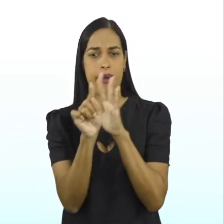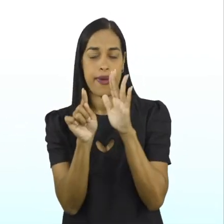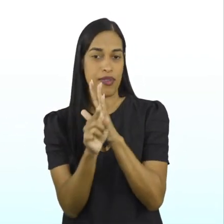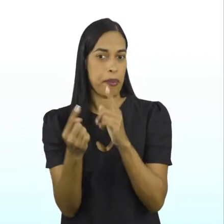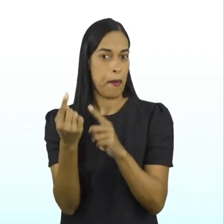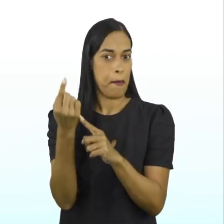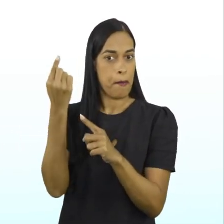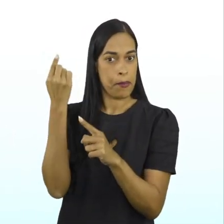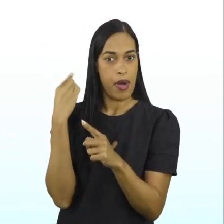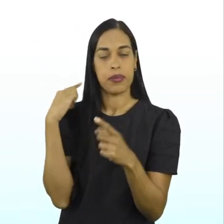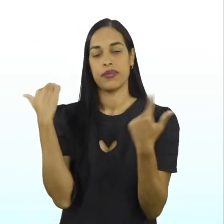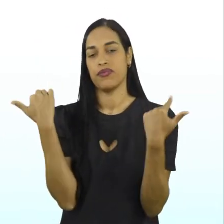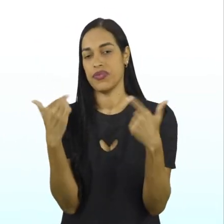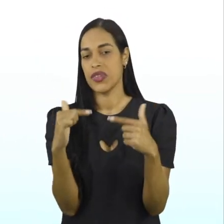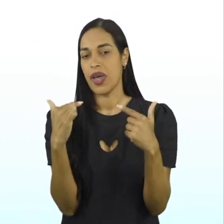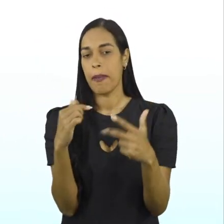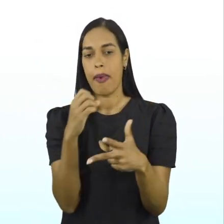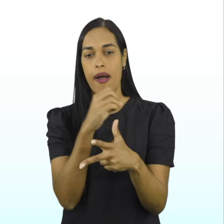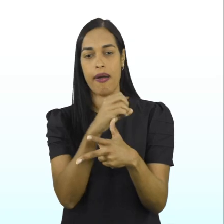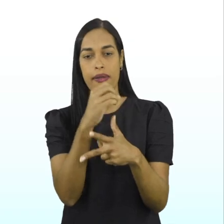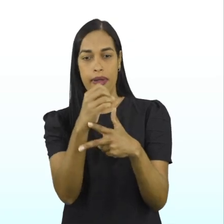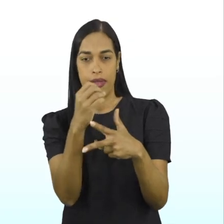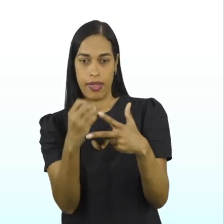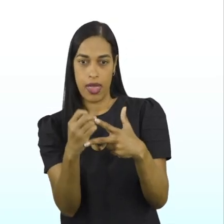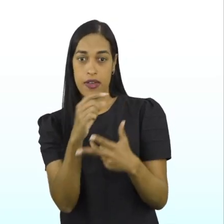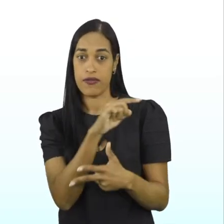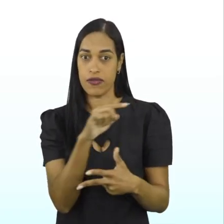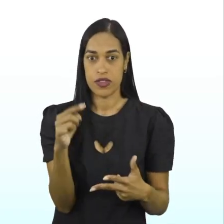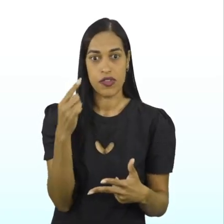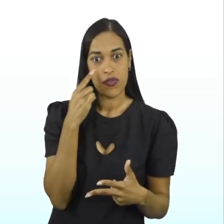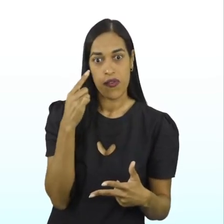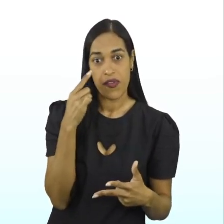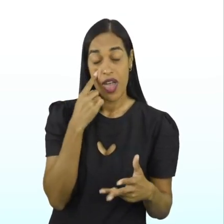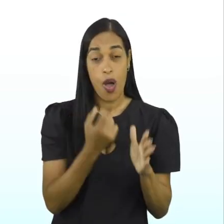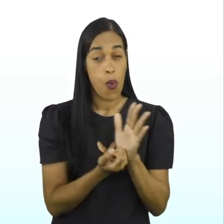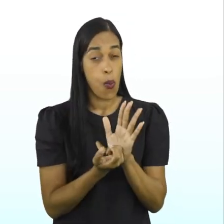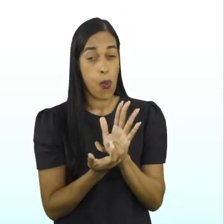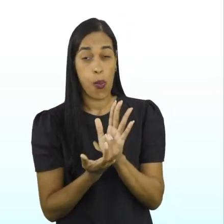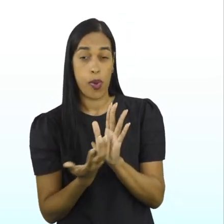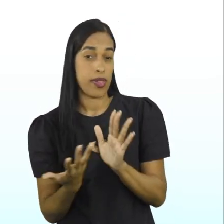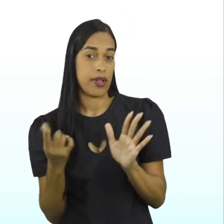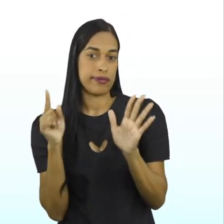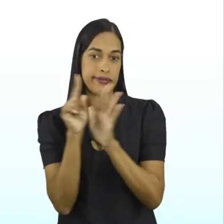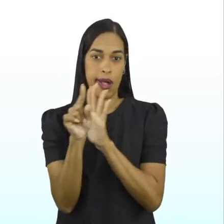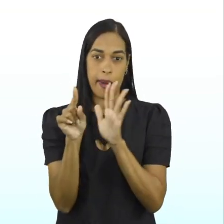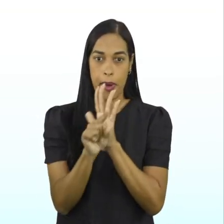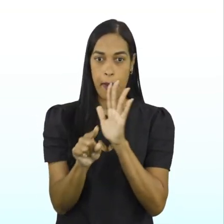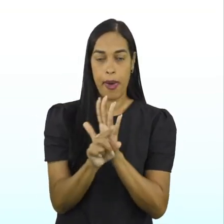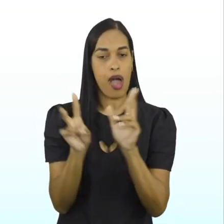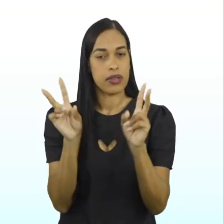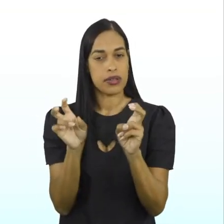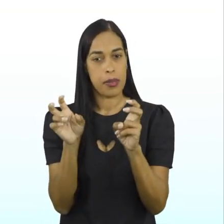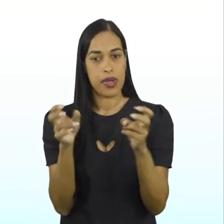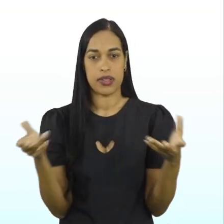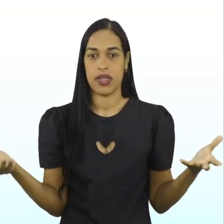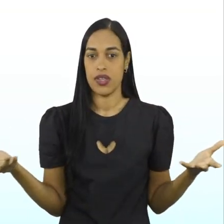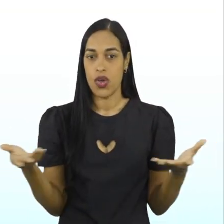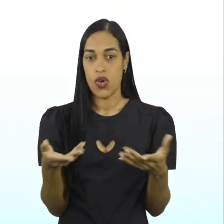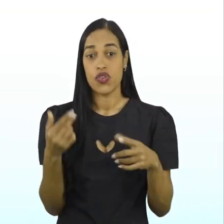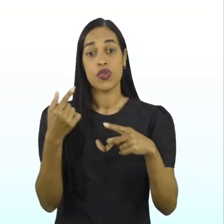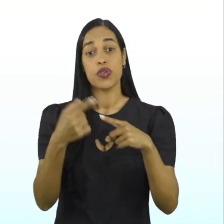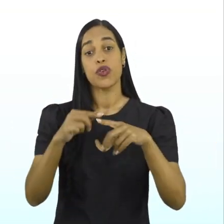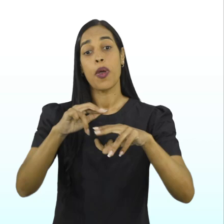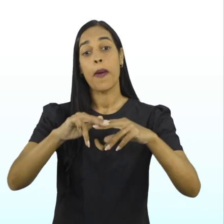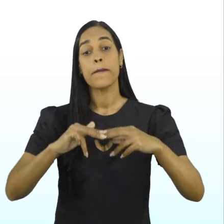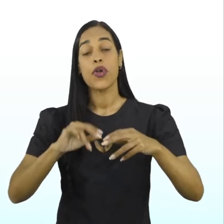de Enem, quando a gente trabalha Enem, vocês vão ver que o maior número de questões é sobre o que eu vou falar hoje. Até porque o Enem não é